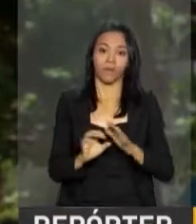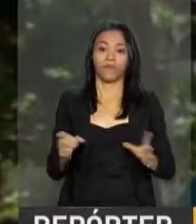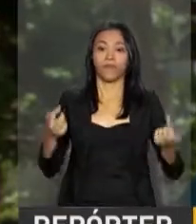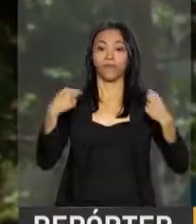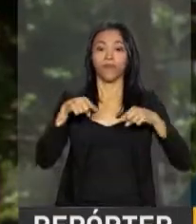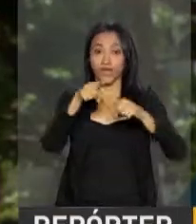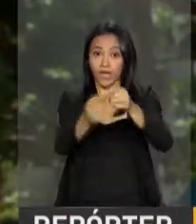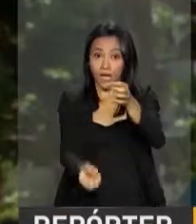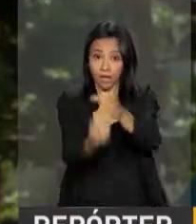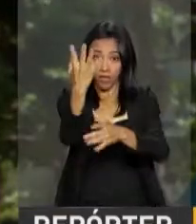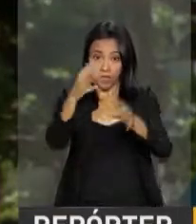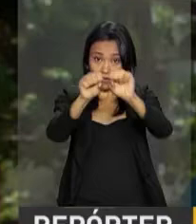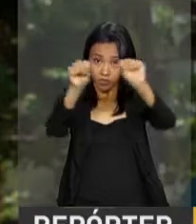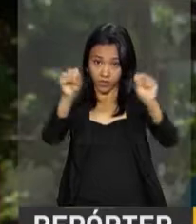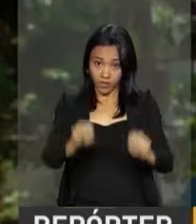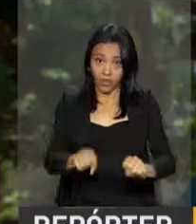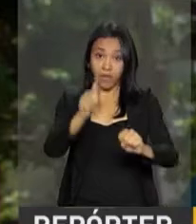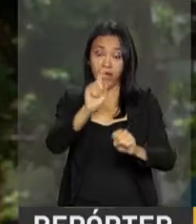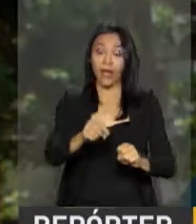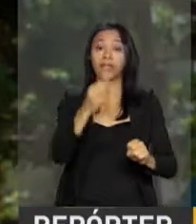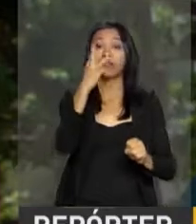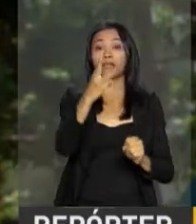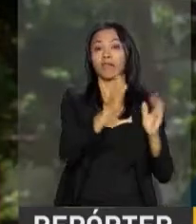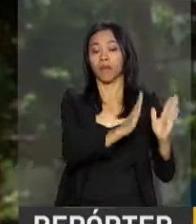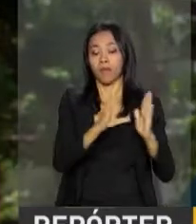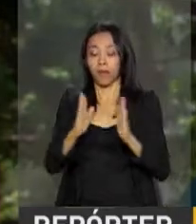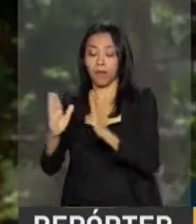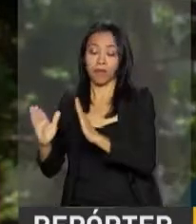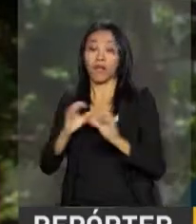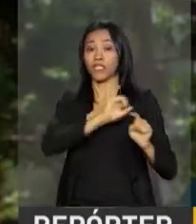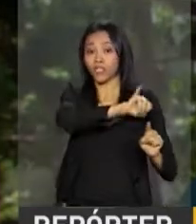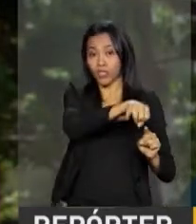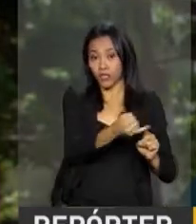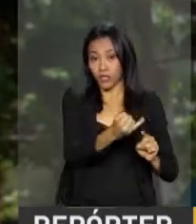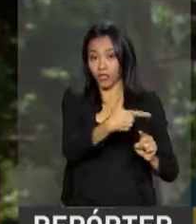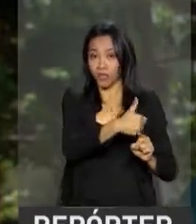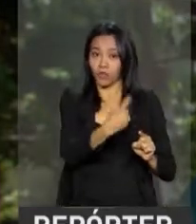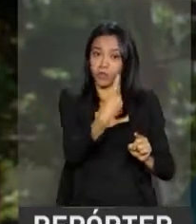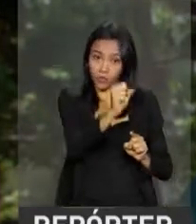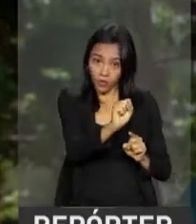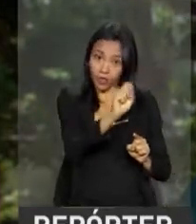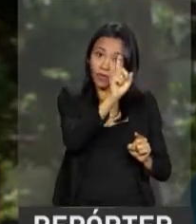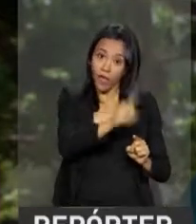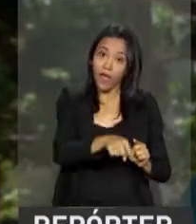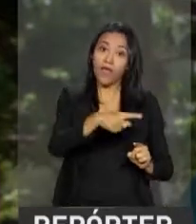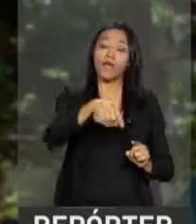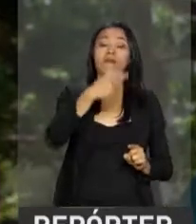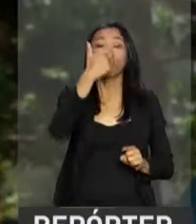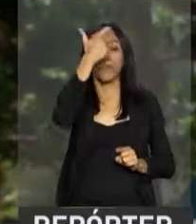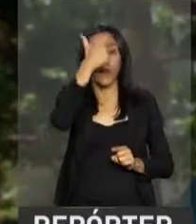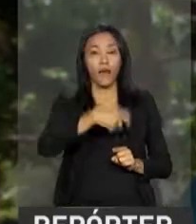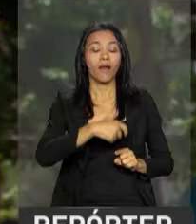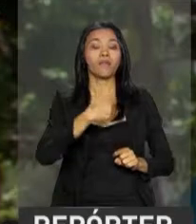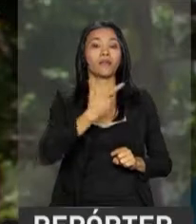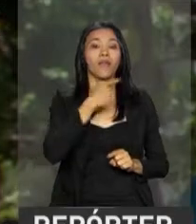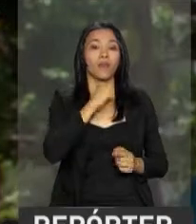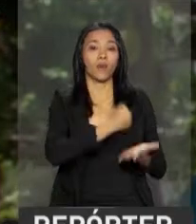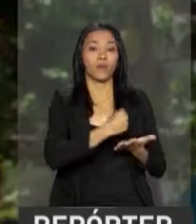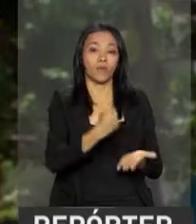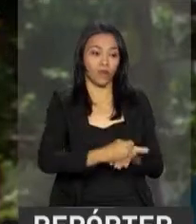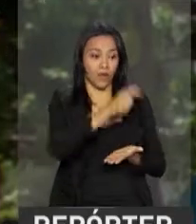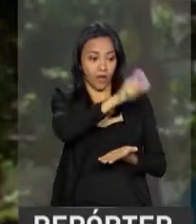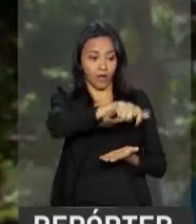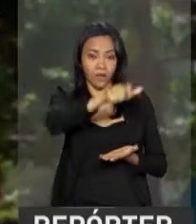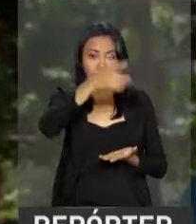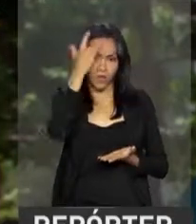sistema será realizada em três etapas em janeiro de 2018 será para os empregadores e contribuintes tiveram